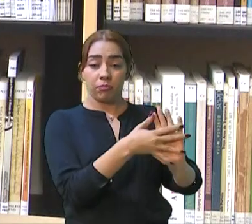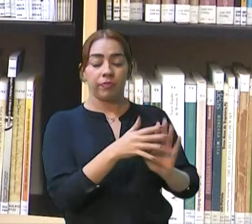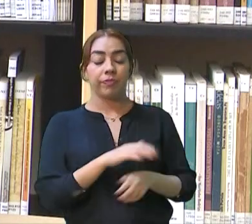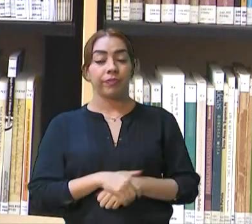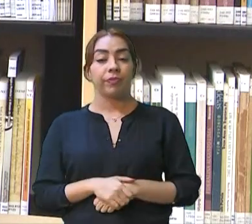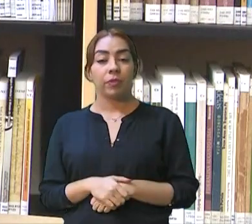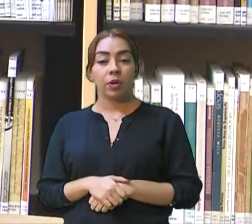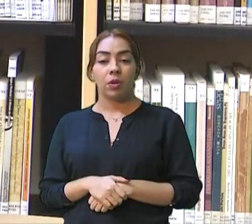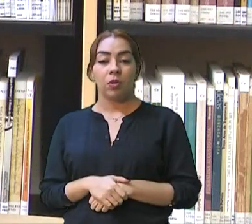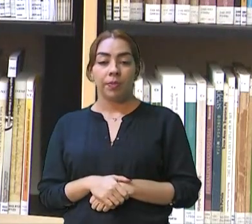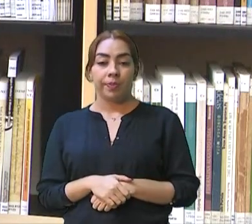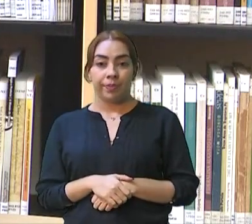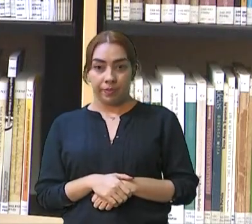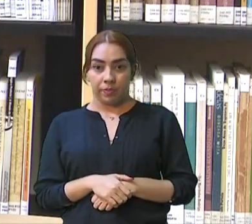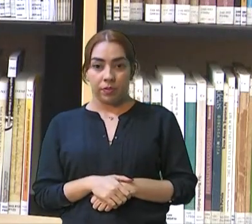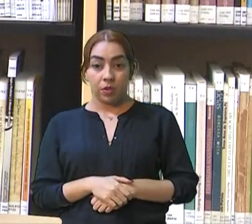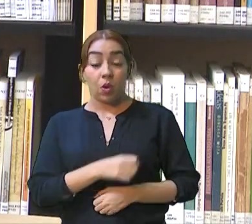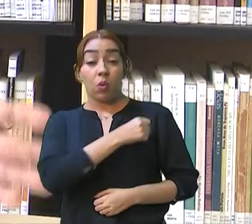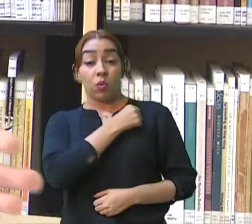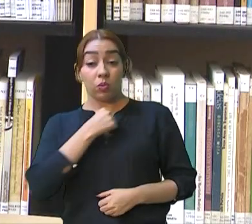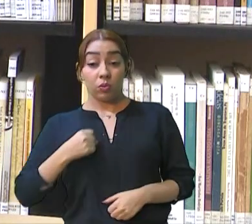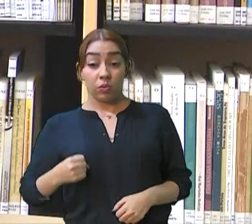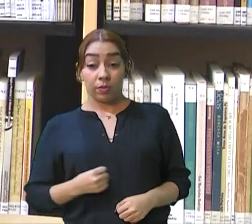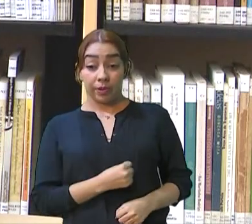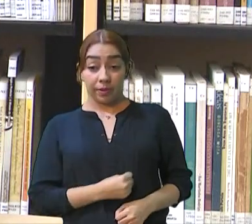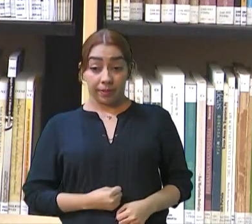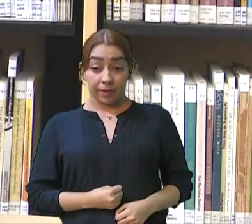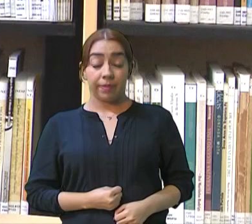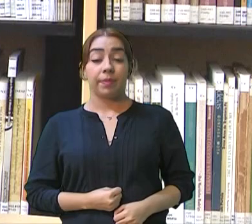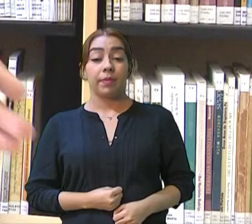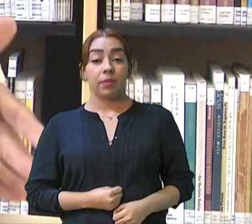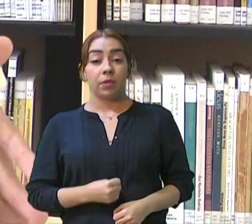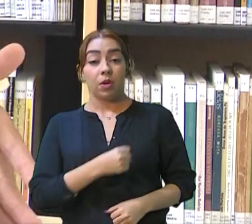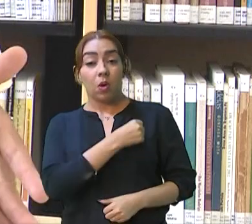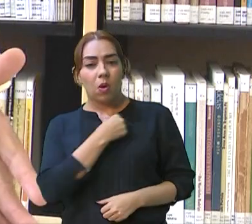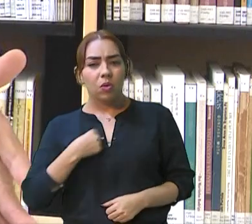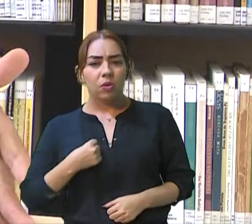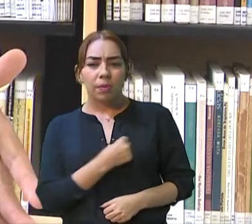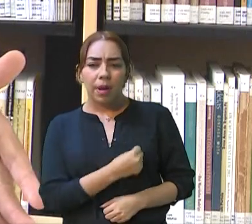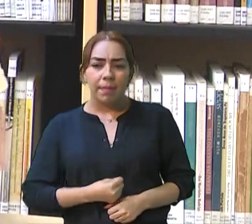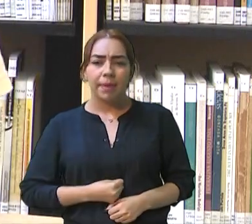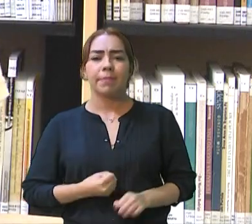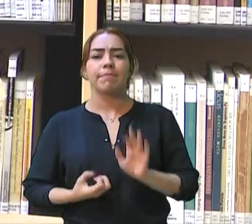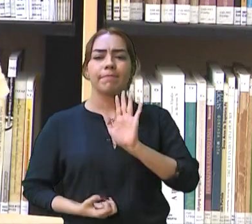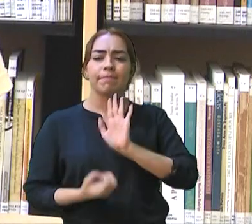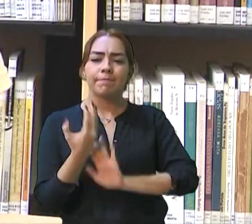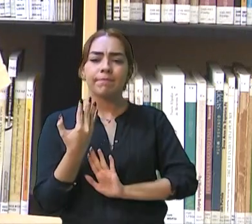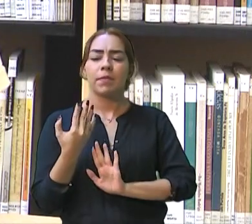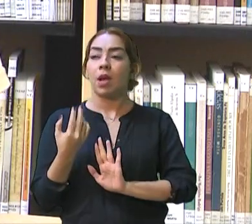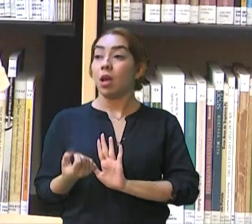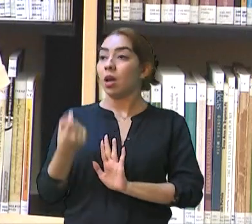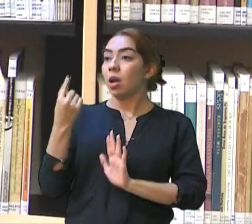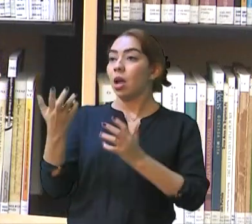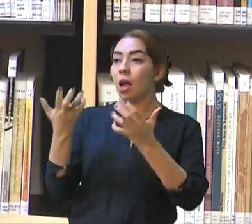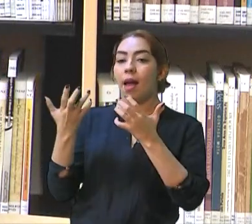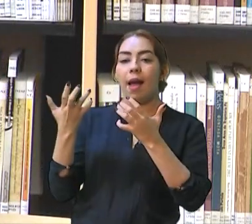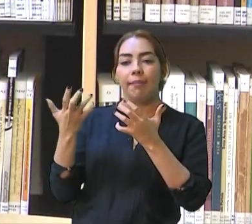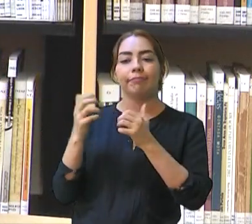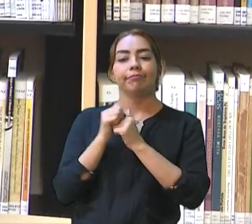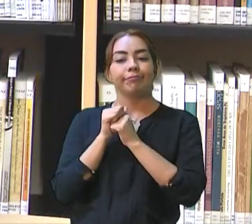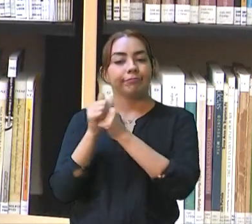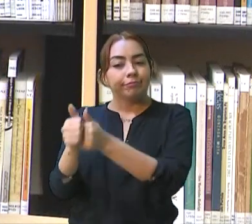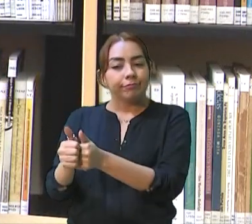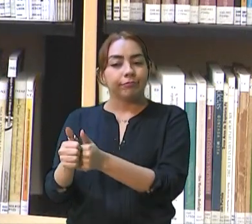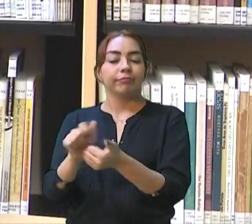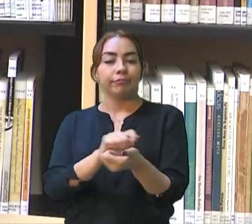menos, em 38, ele deu um boom nas editoras. Muitas editoras de revistas pulp se tornaram editoras de quadrinhos. Só